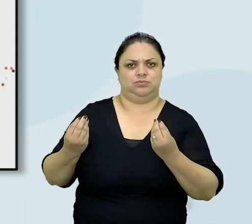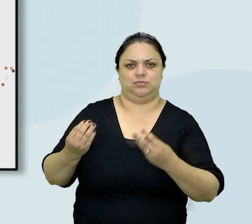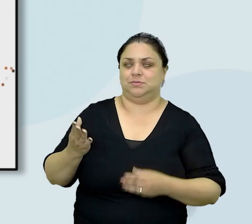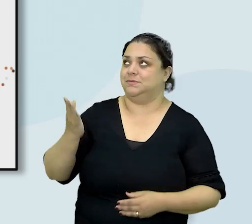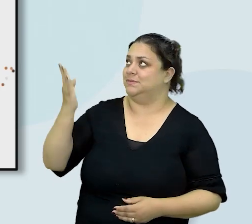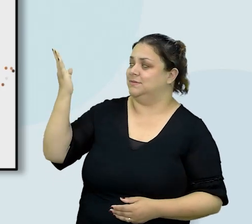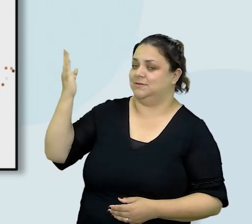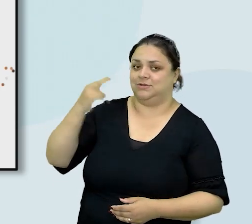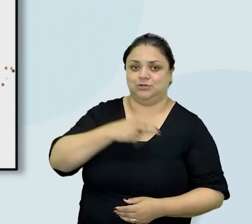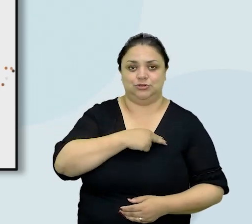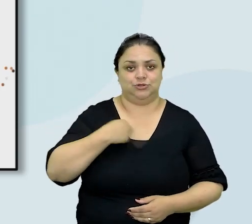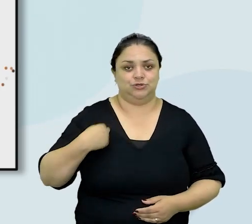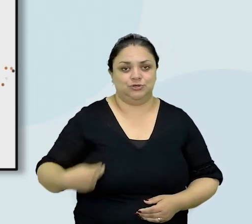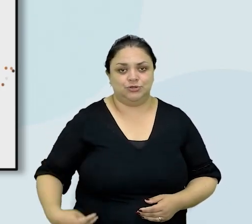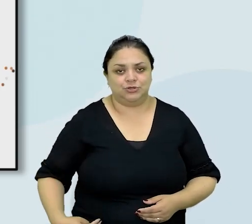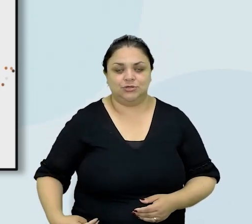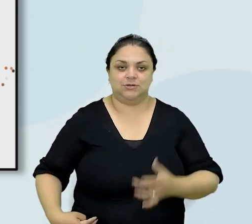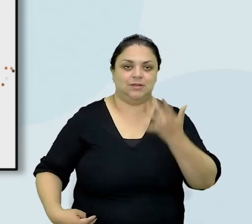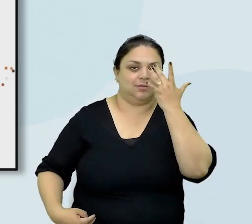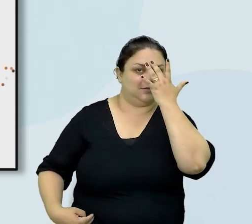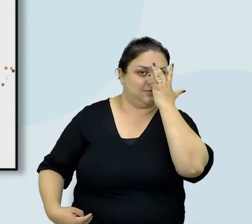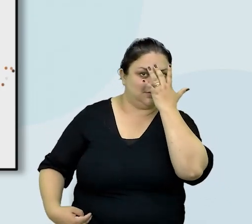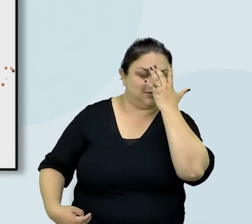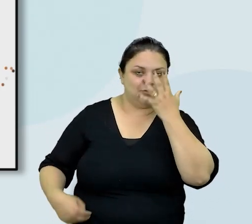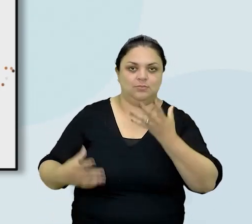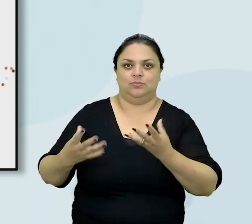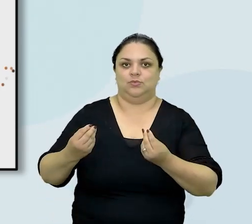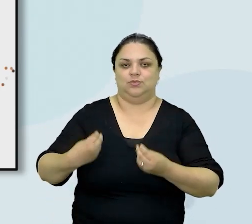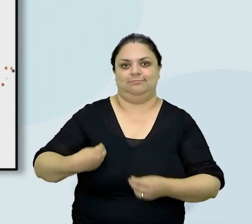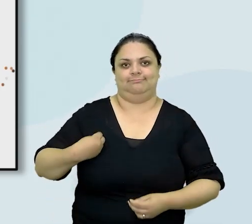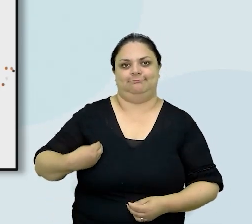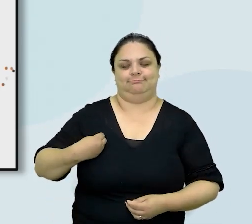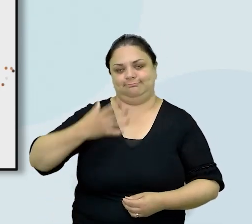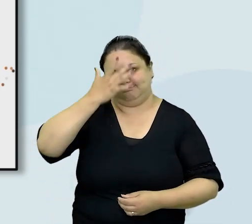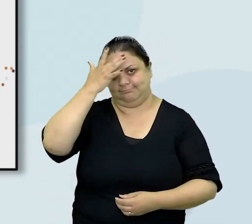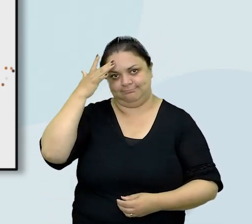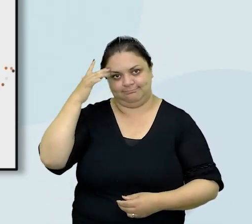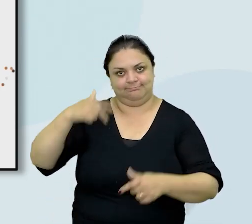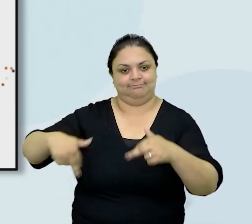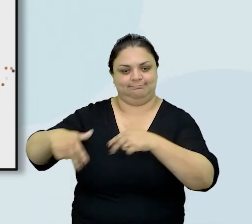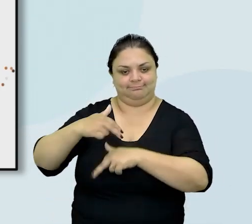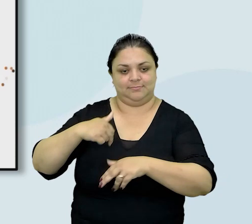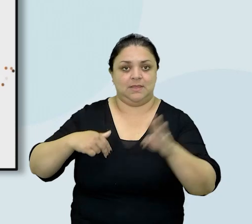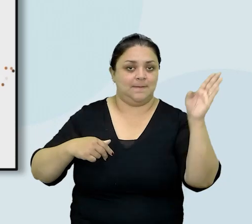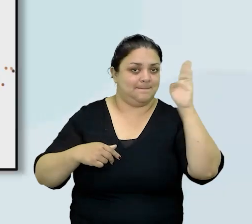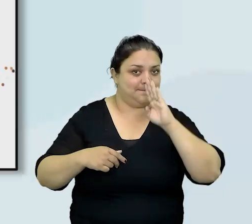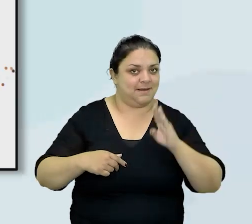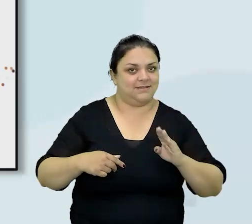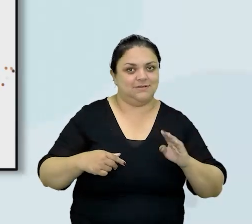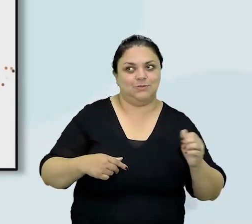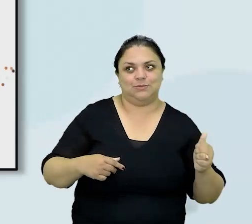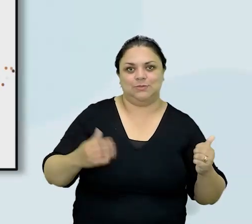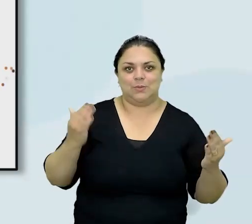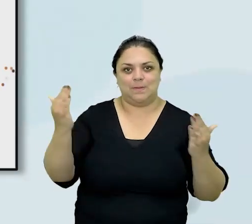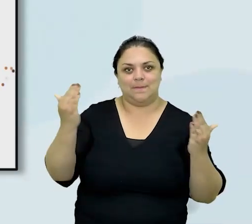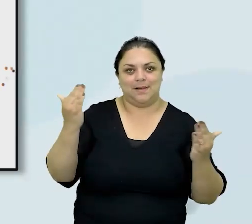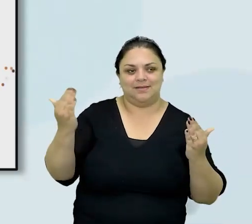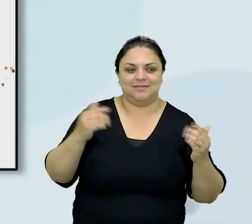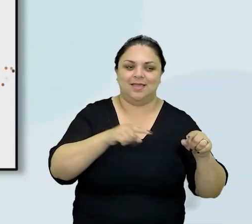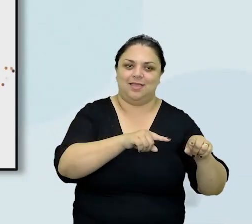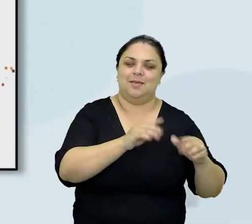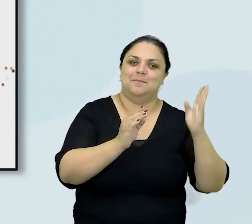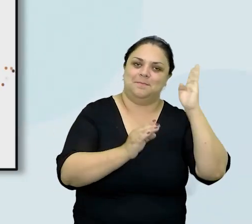a Índia, né? São países densamente povoados. O Brasil ele já está numa escala bem mais clara ali do tom